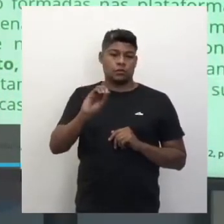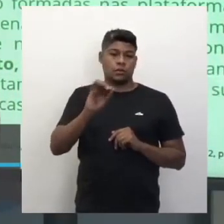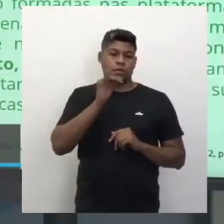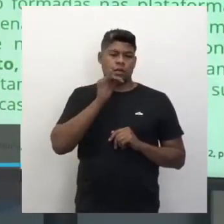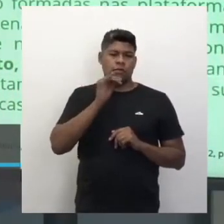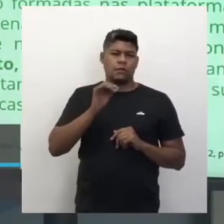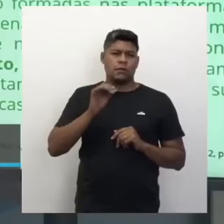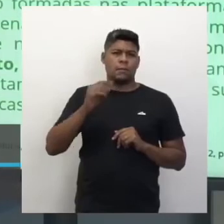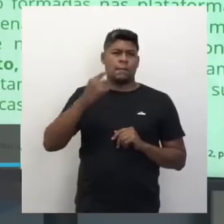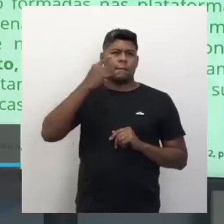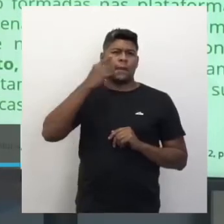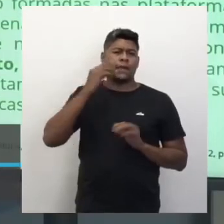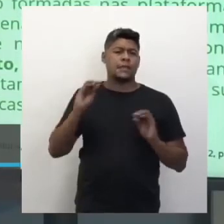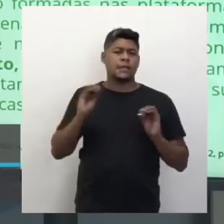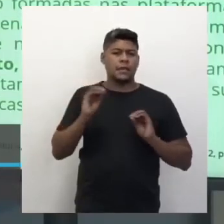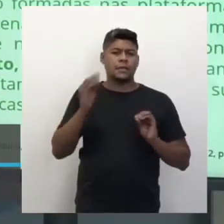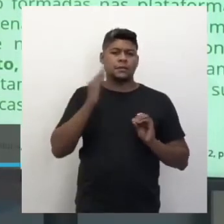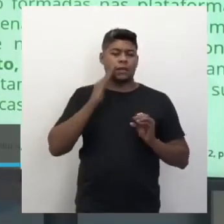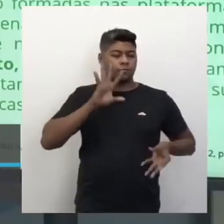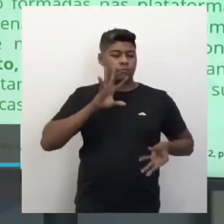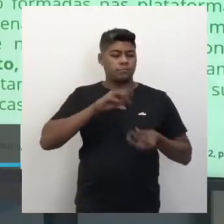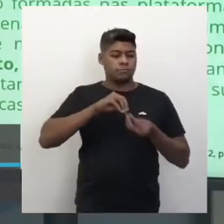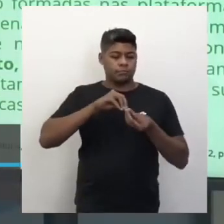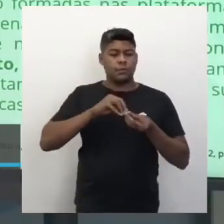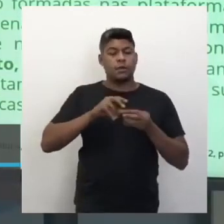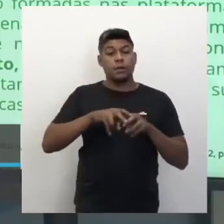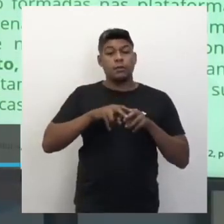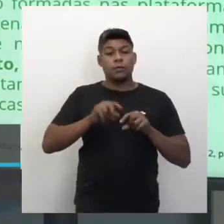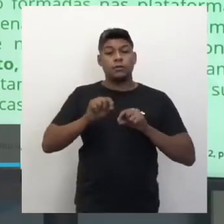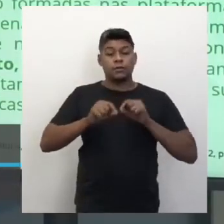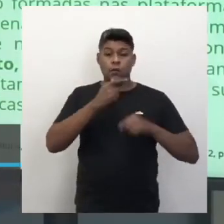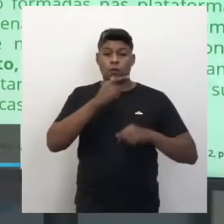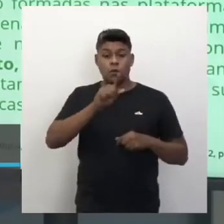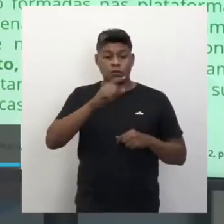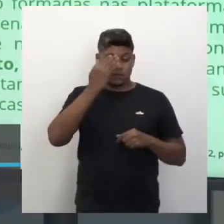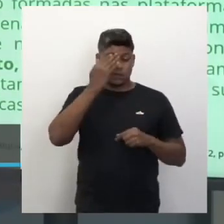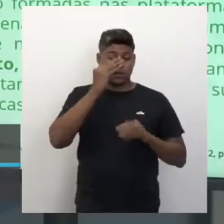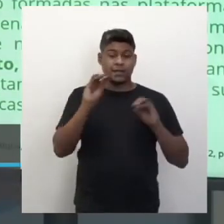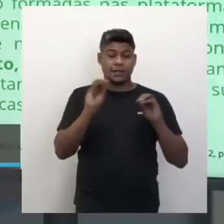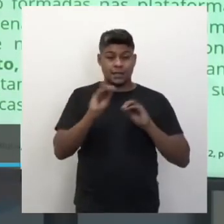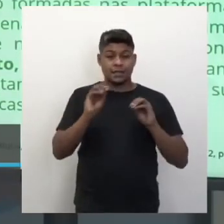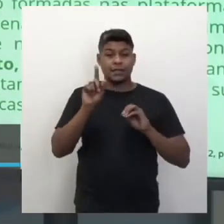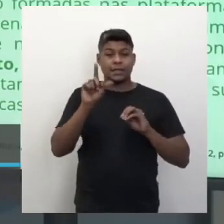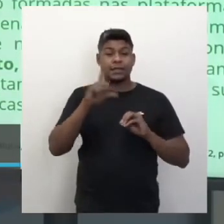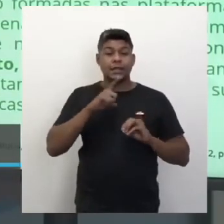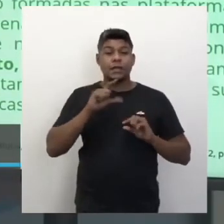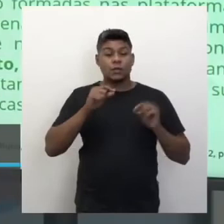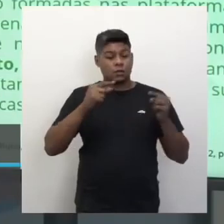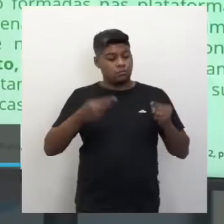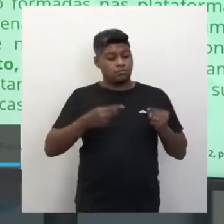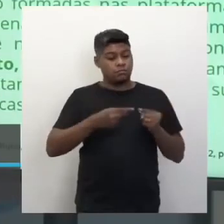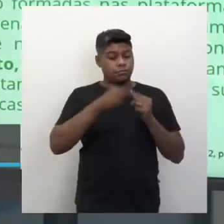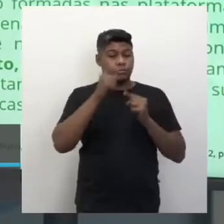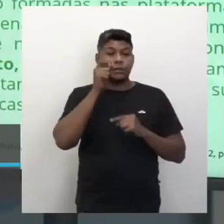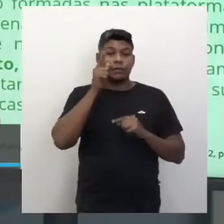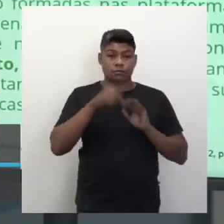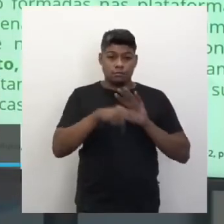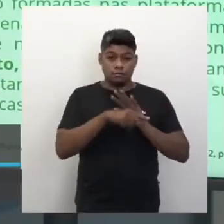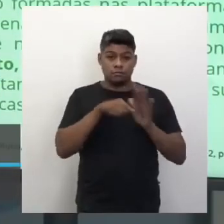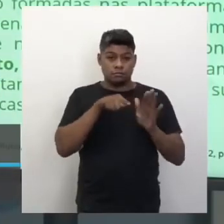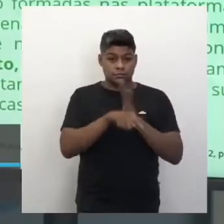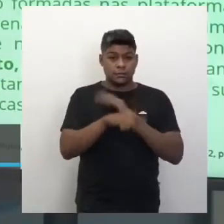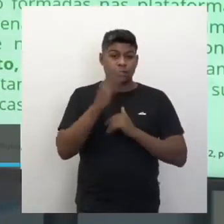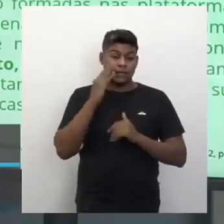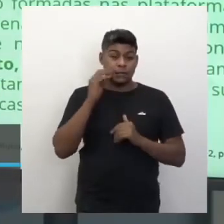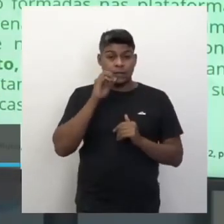ele já fecha ali a lógica da conclusão. Por isso que eles não conseguem entender, porque ali tem um viés ideológico naquela questão. Então,